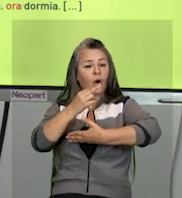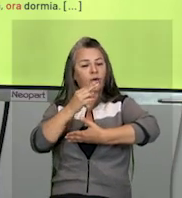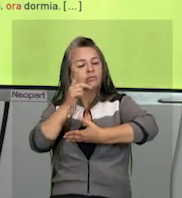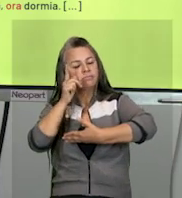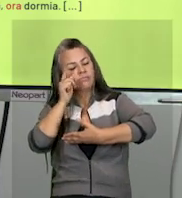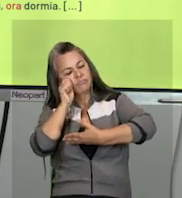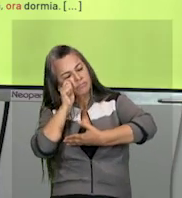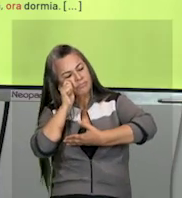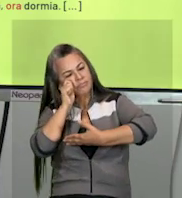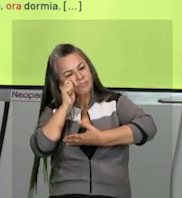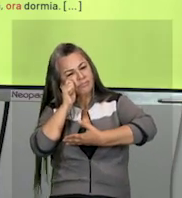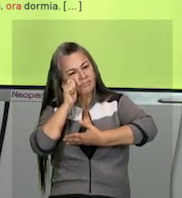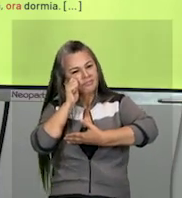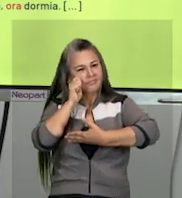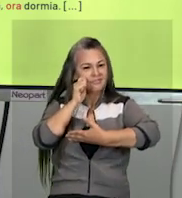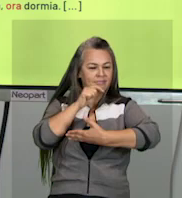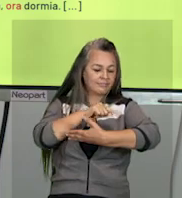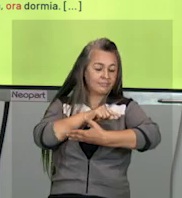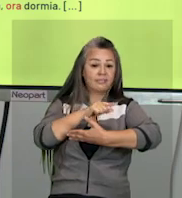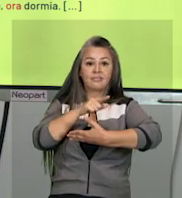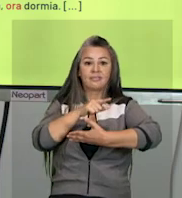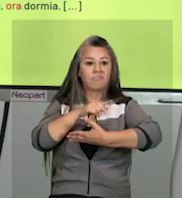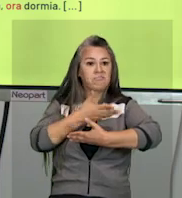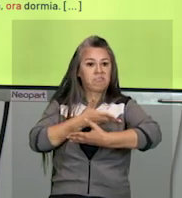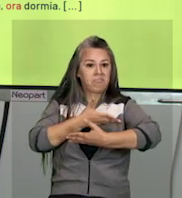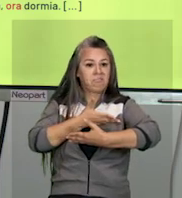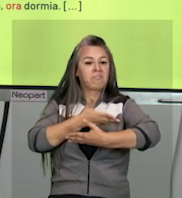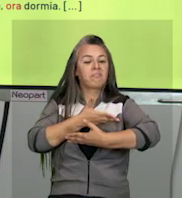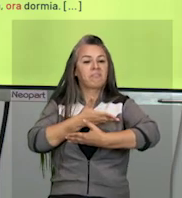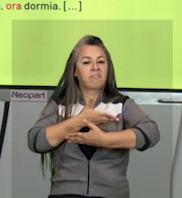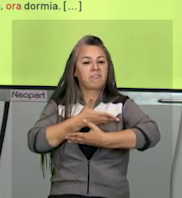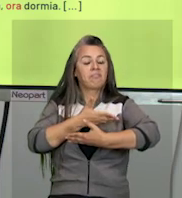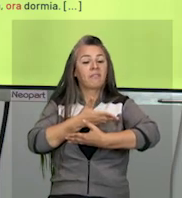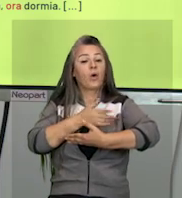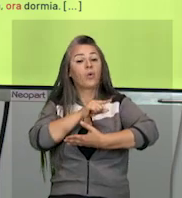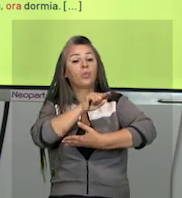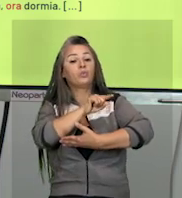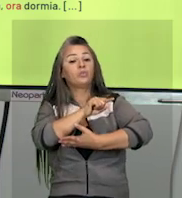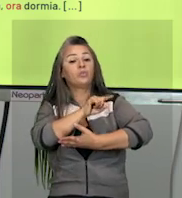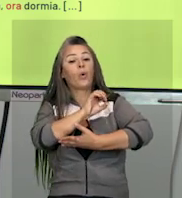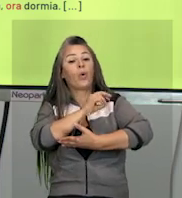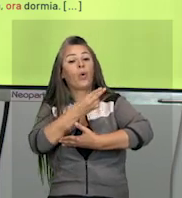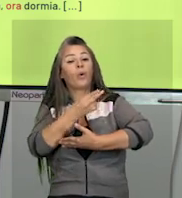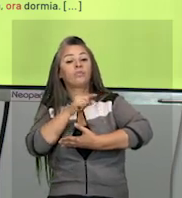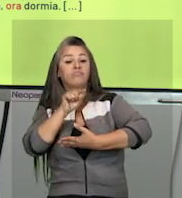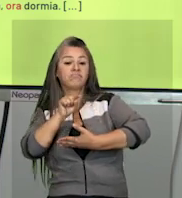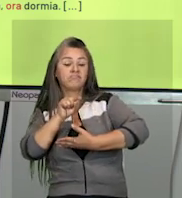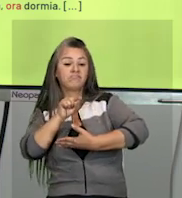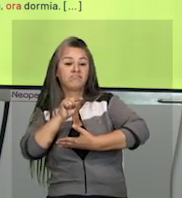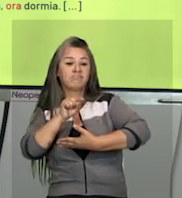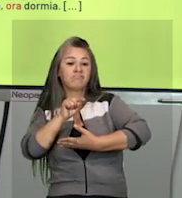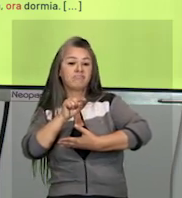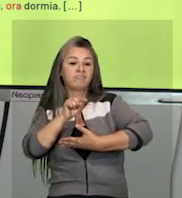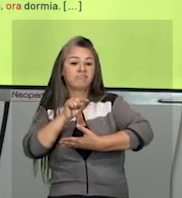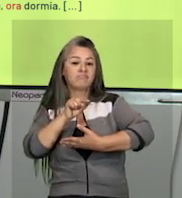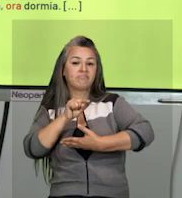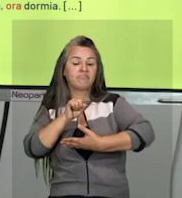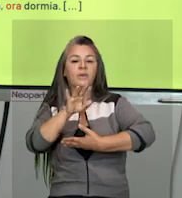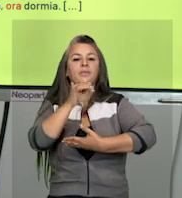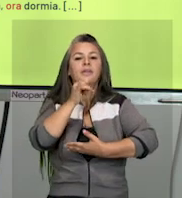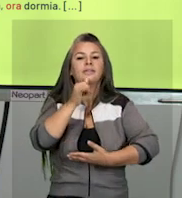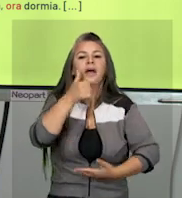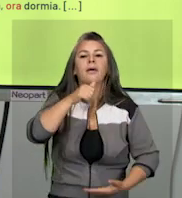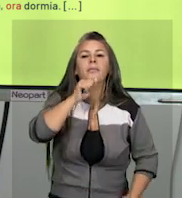duas coisas. Uma hora ele fazia uma coisa, hora ele fazia outra. Você quer isso ou quer aquilo? O pai fala muito isso, a mãe também. O que você quer? Isso ou